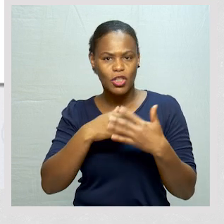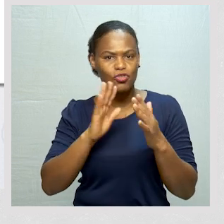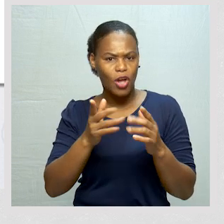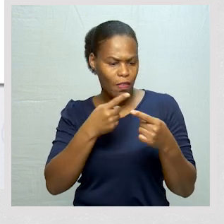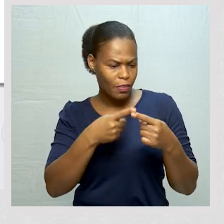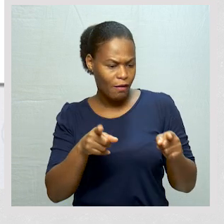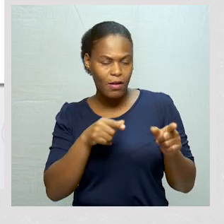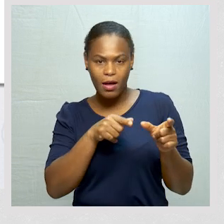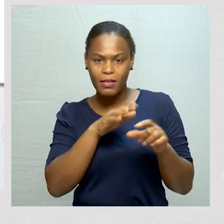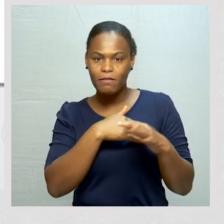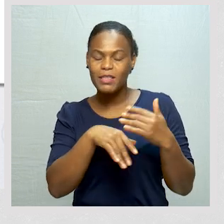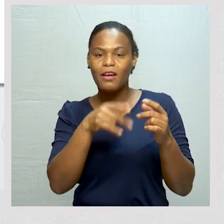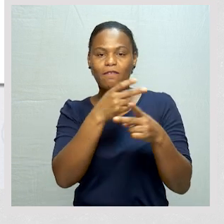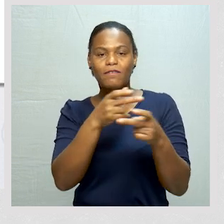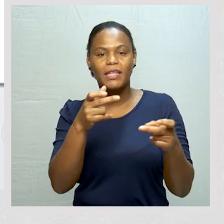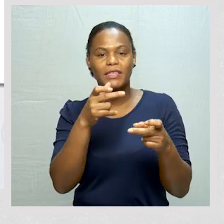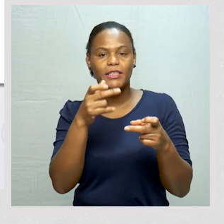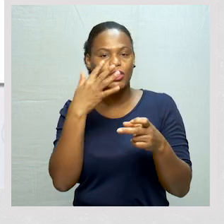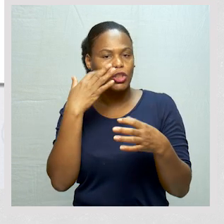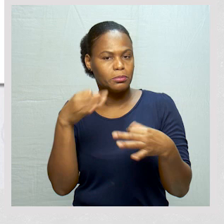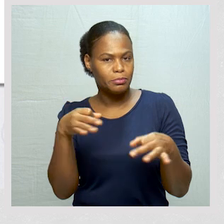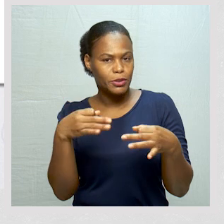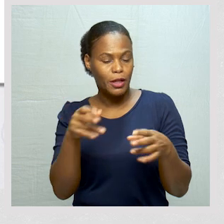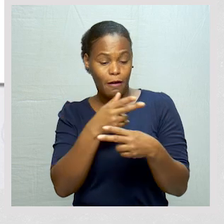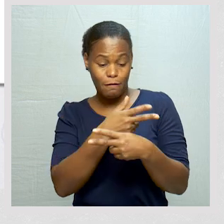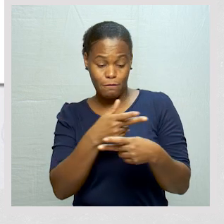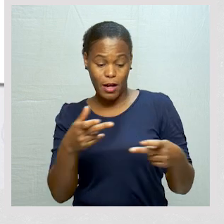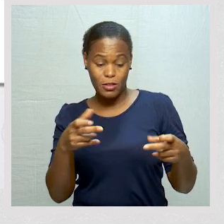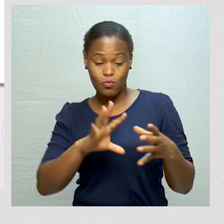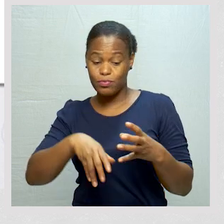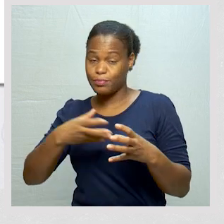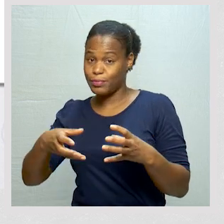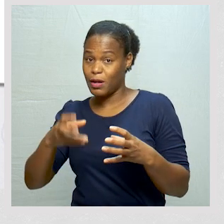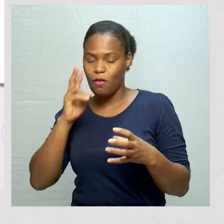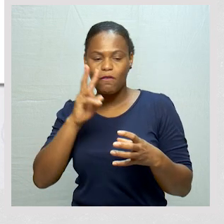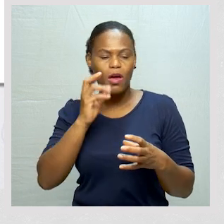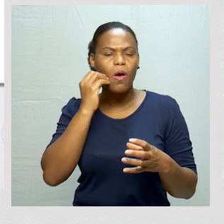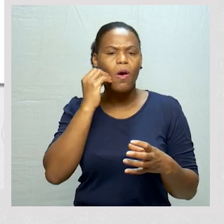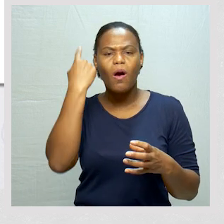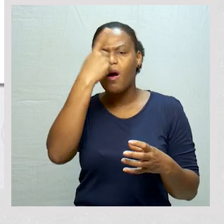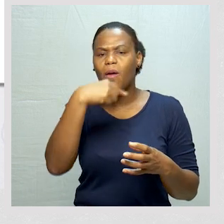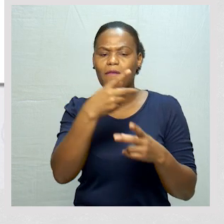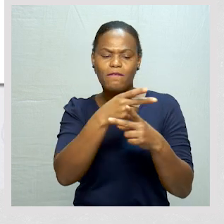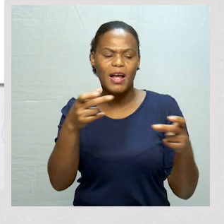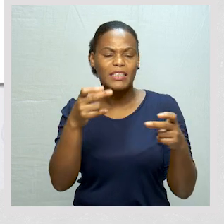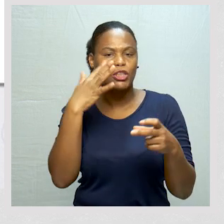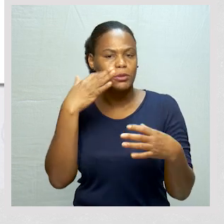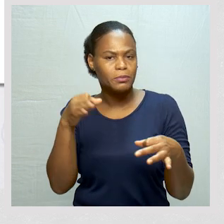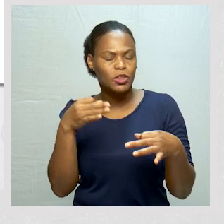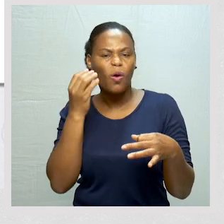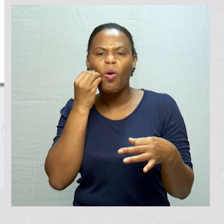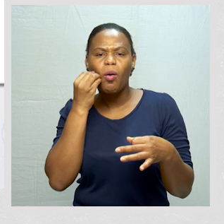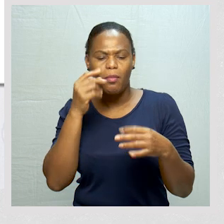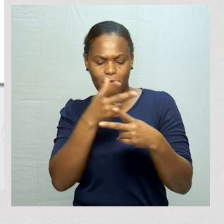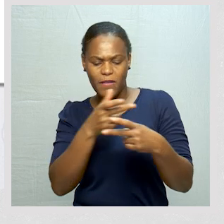a distinção entre frase simples e frase composta. Vimos característica de frase simples e frase composta.